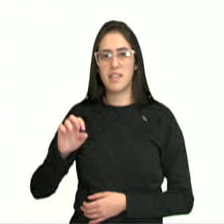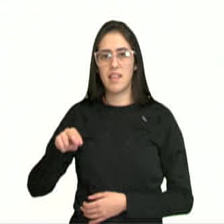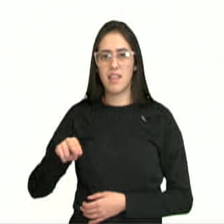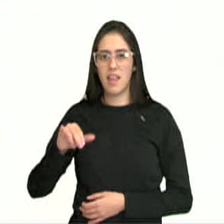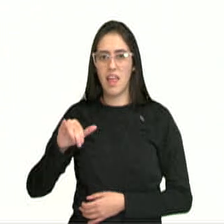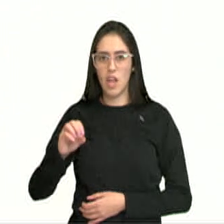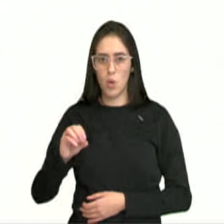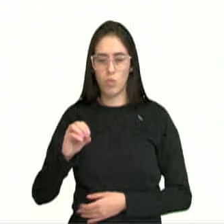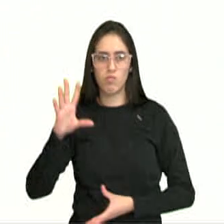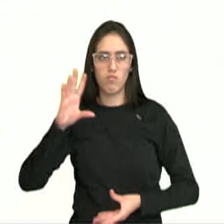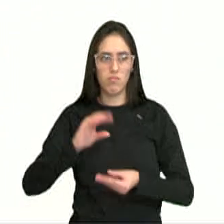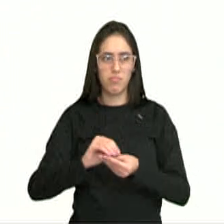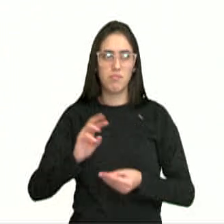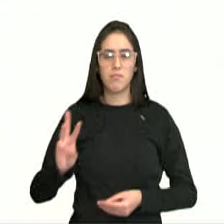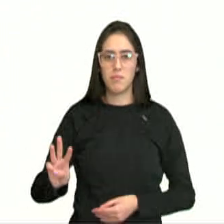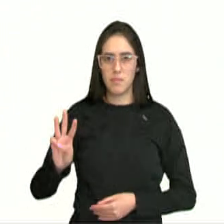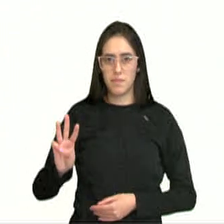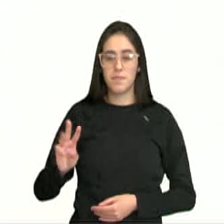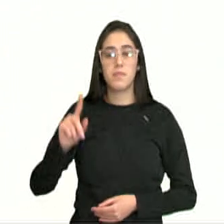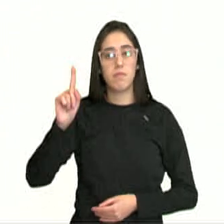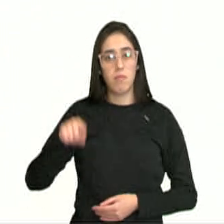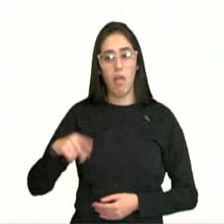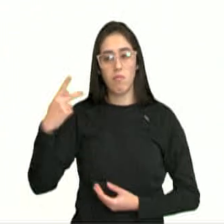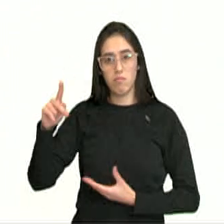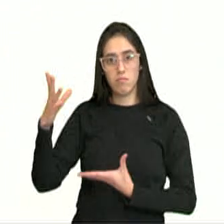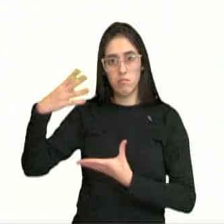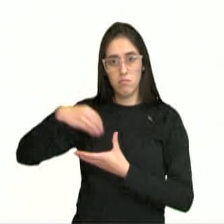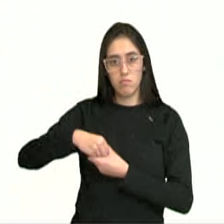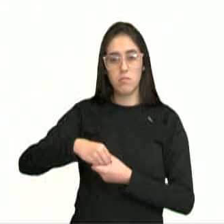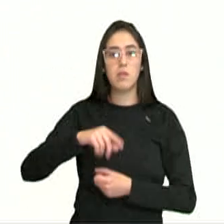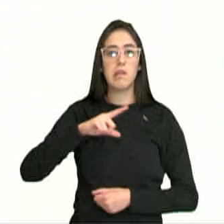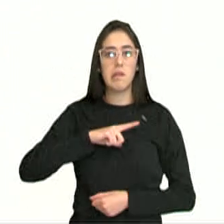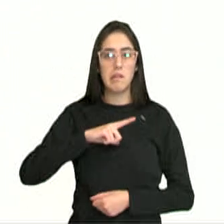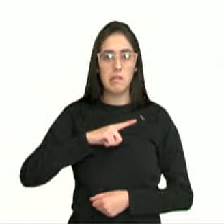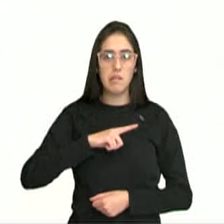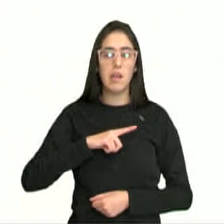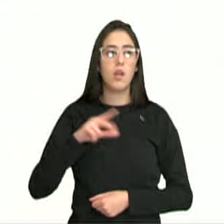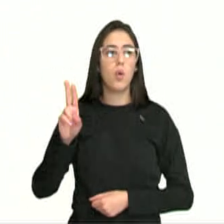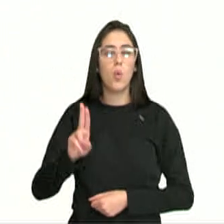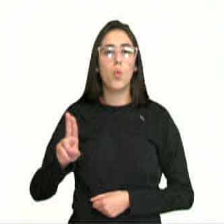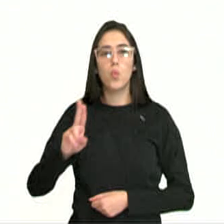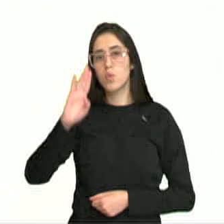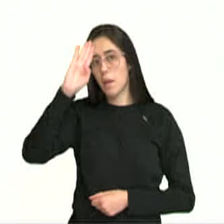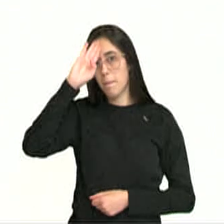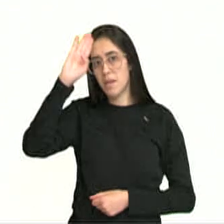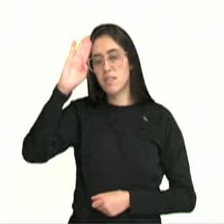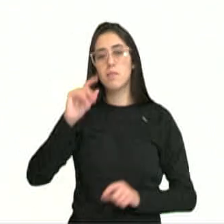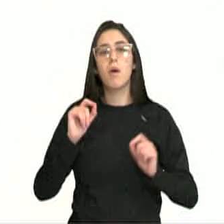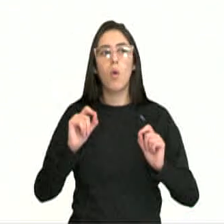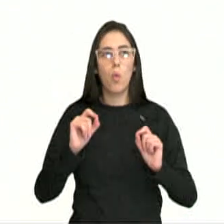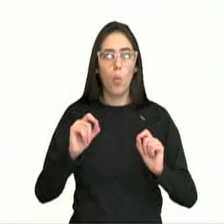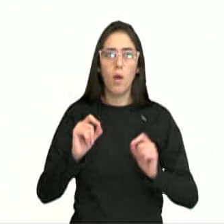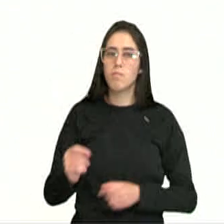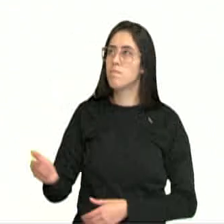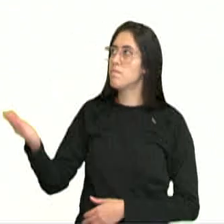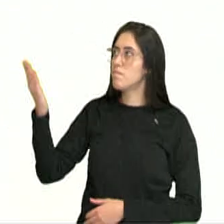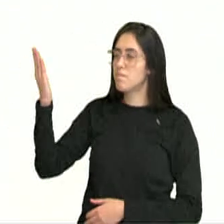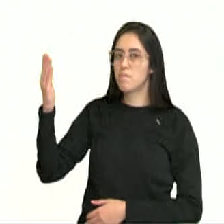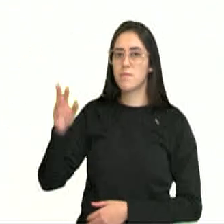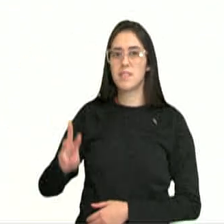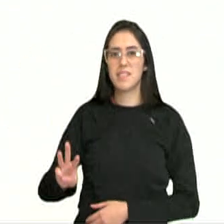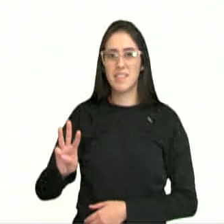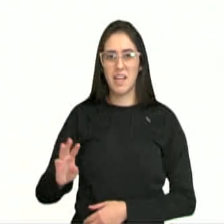composto. Os compostos de tungstênio têm grande aplicação. O principal deles é o carbeto de tungstênio, que é o